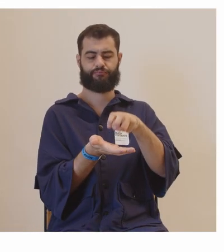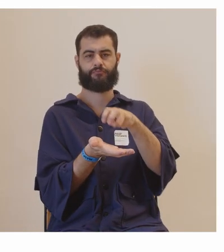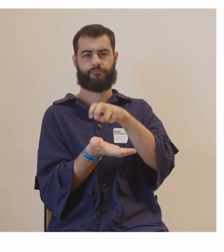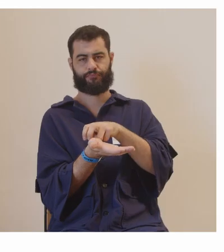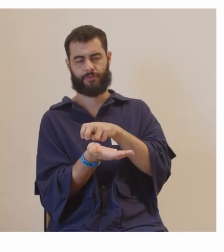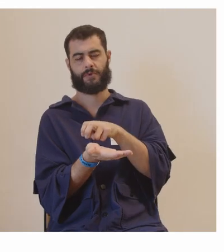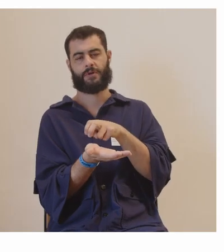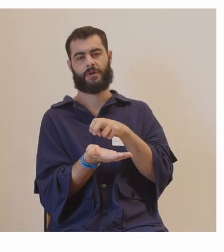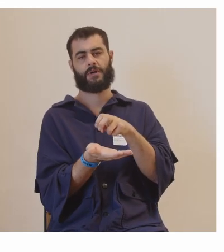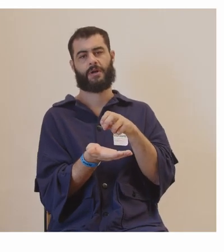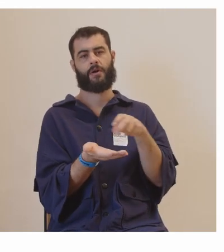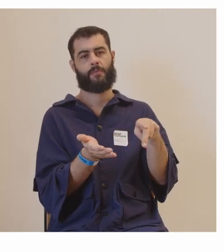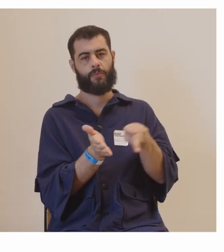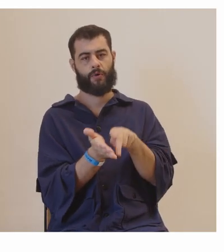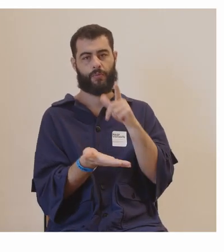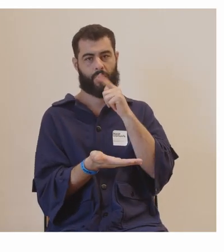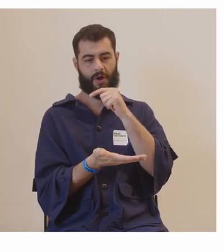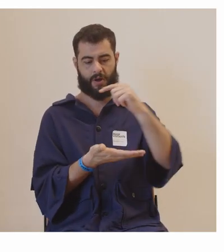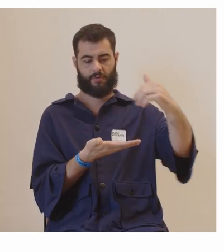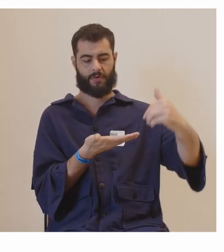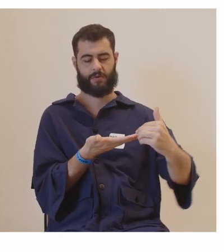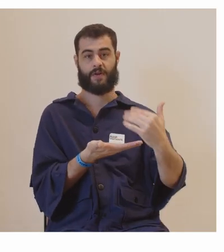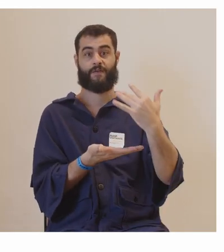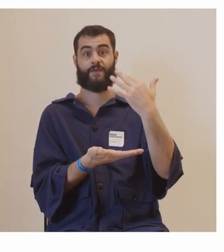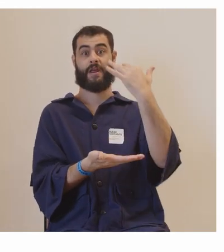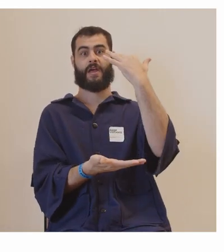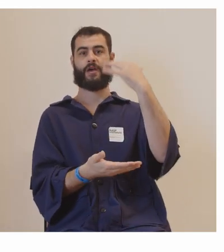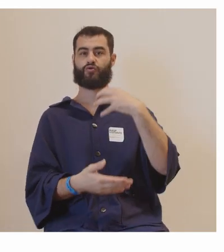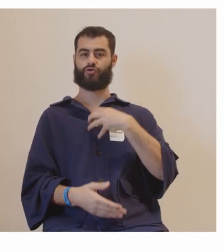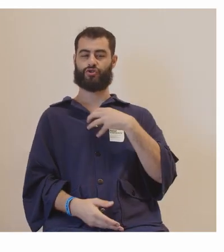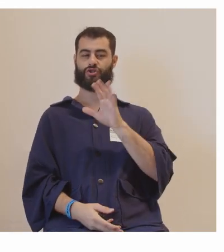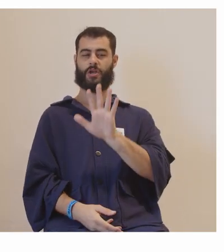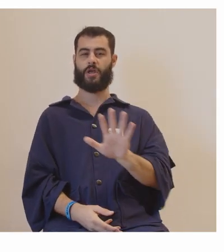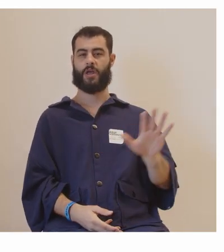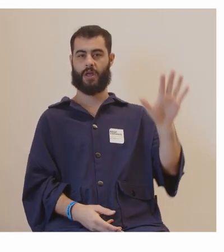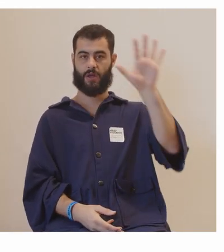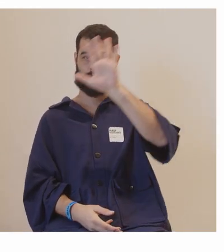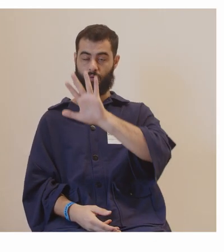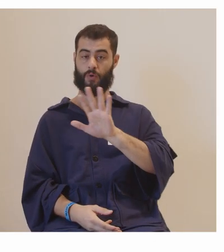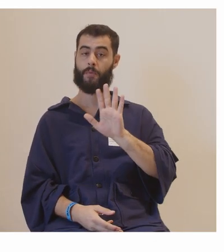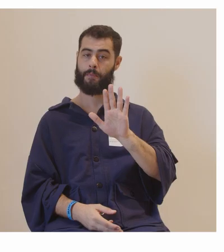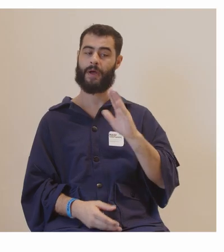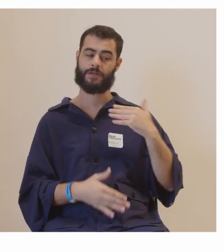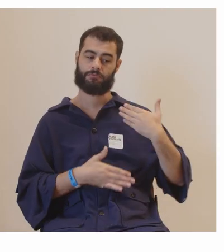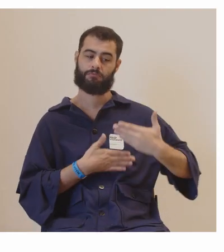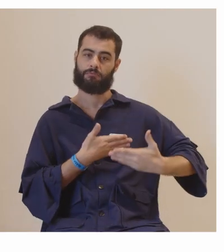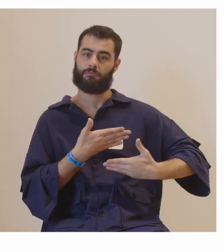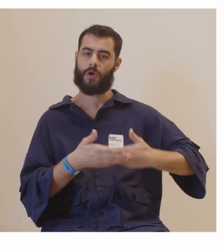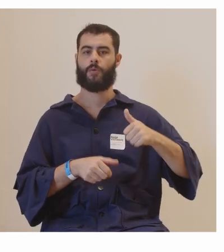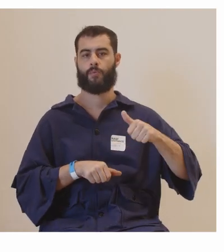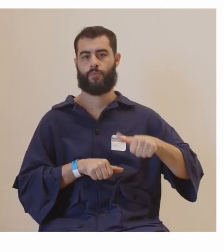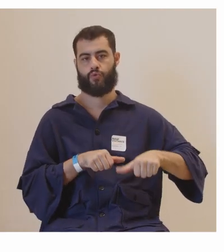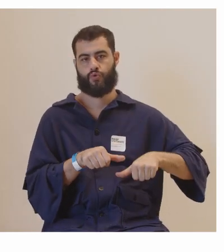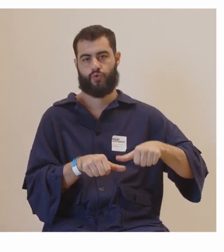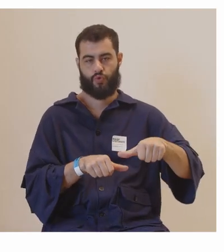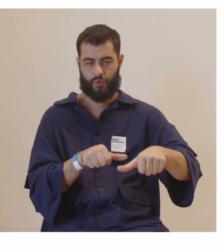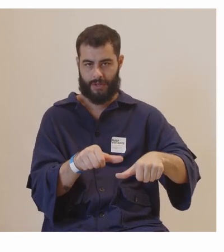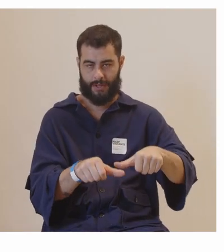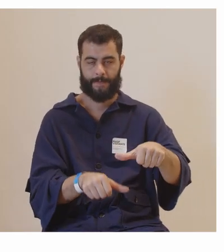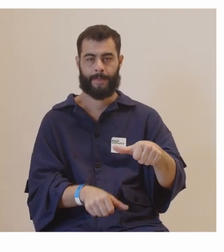reflexos na superfície da água, etc. Isso muda, né? E isso muda, sobretudo, a partir